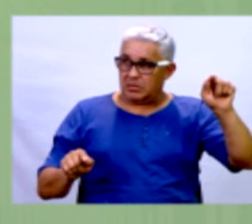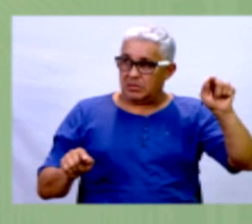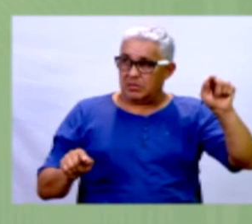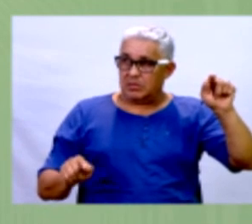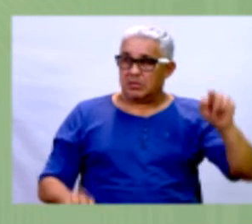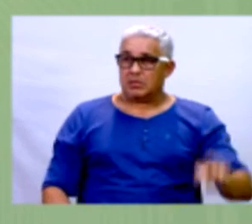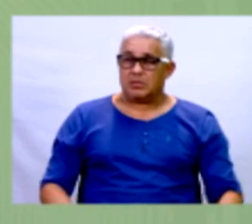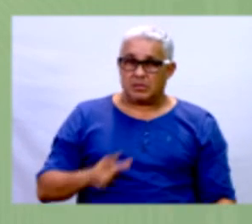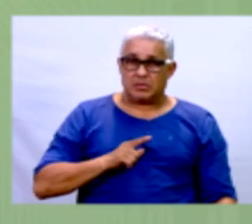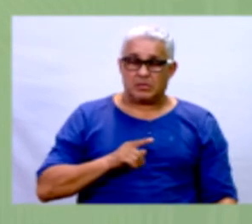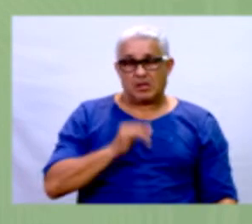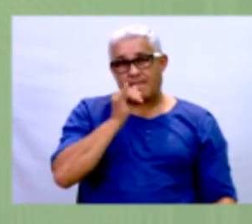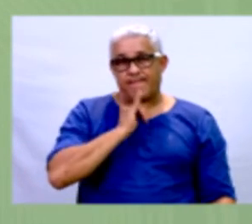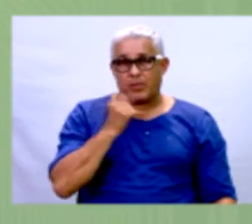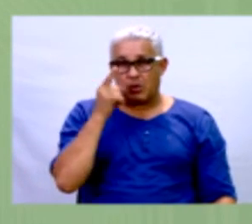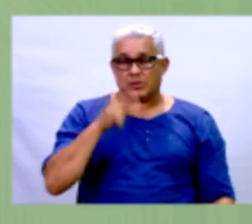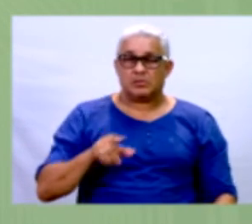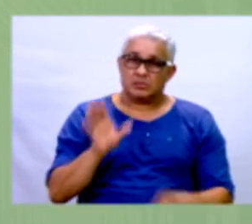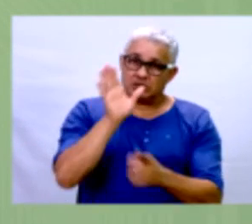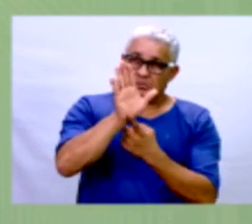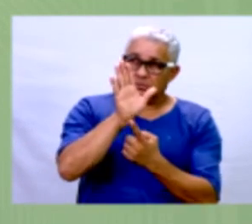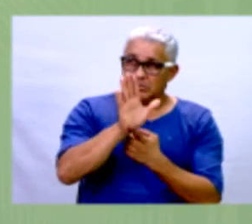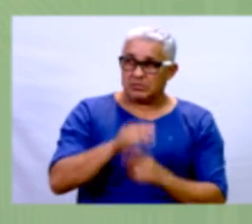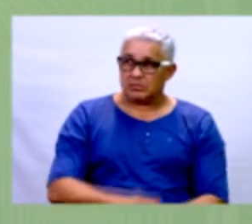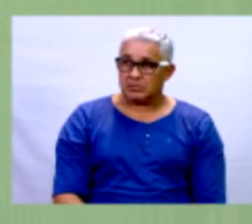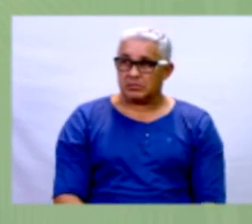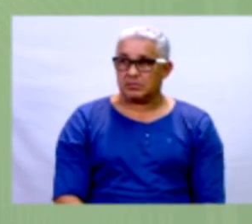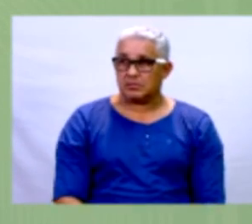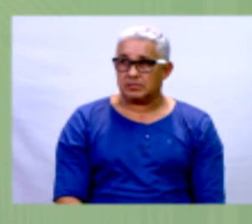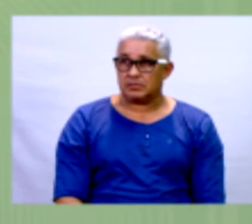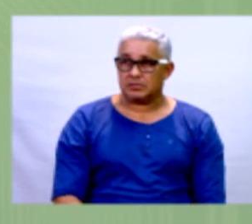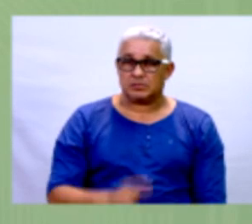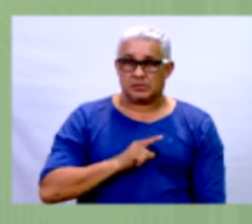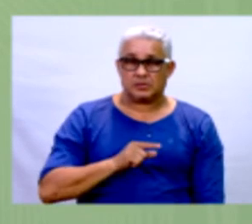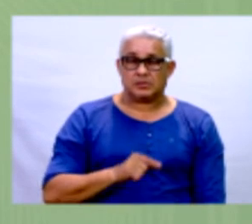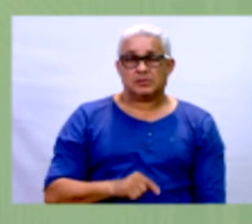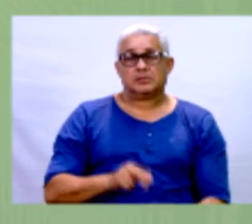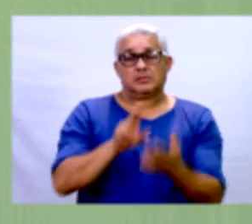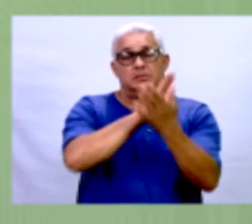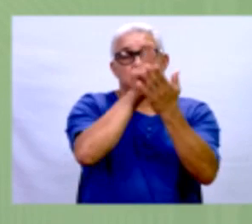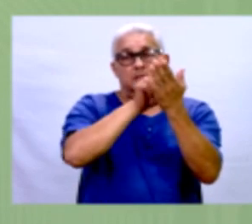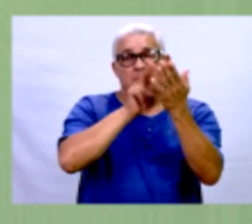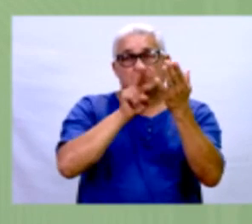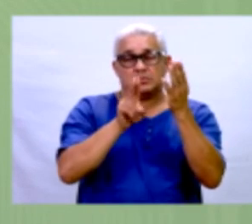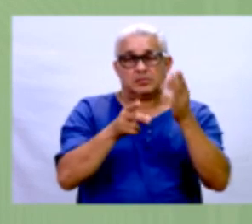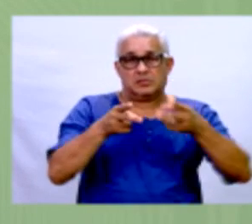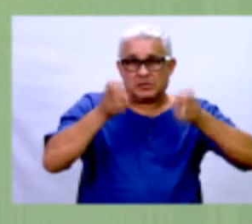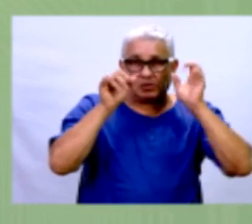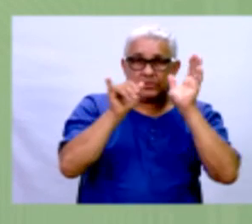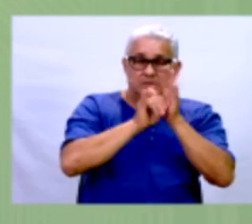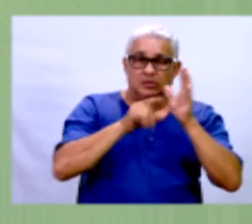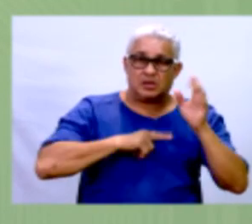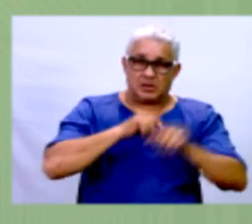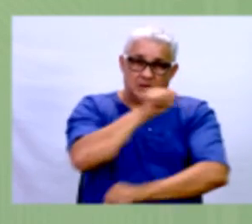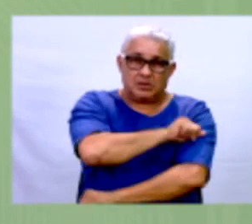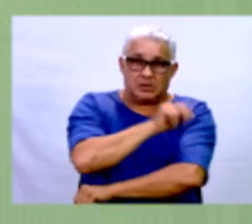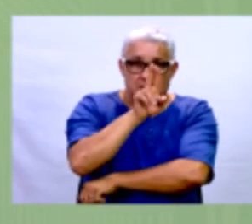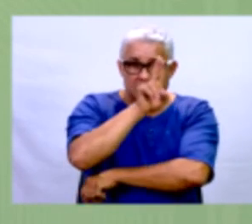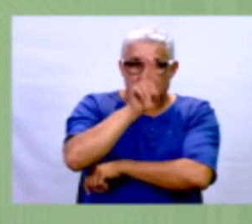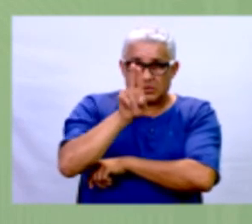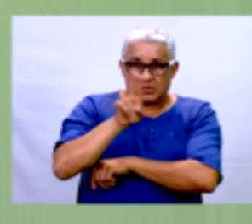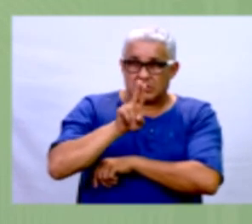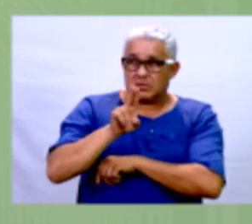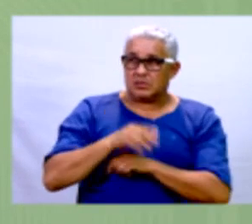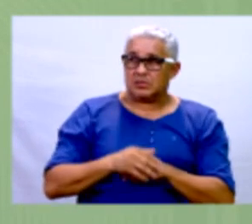Temos um outro exemplo aqui apresentado, né? Que nós temos uma lista identificada onde nós temos os alunos, certo? E